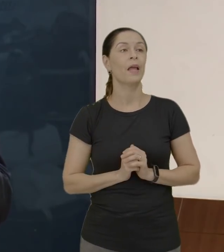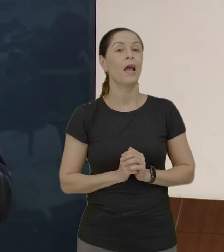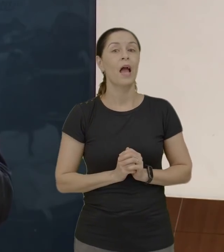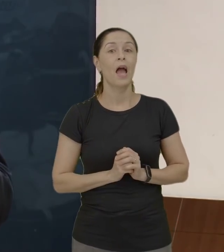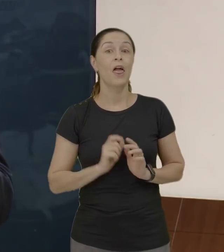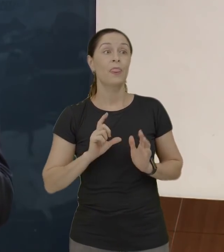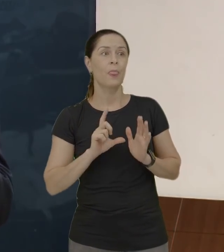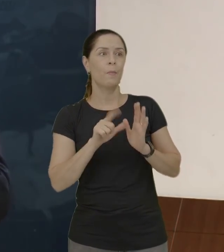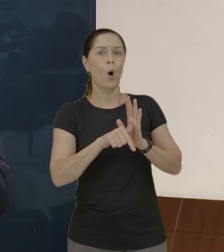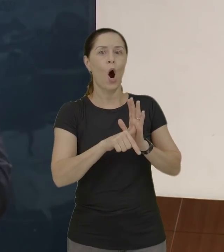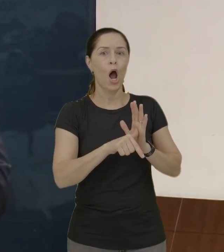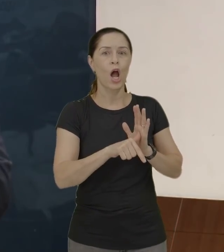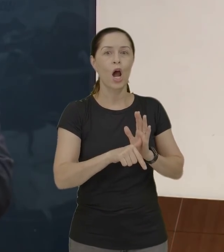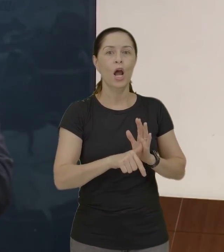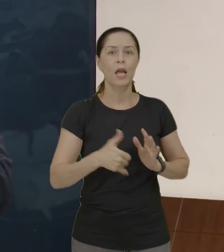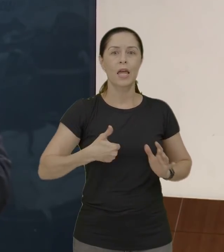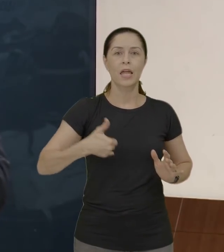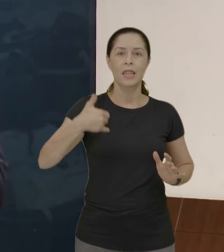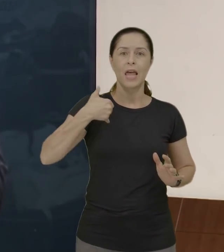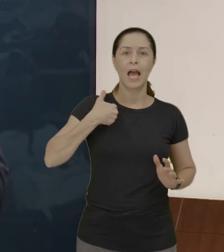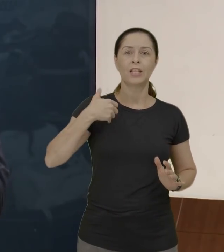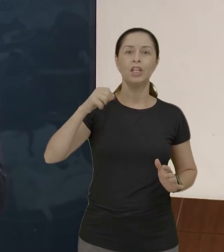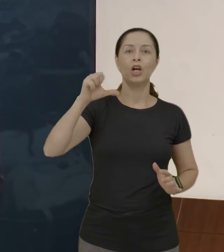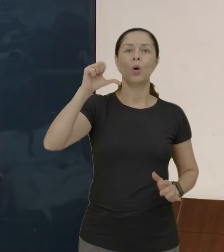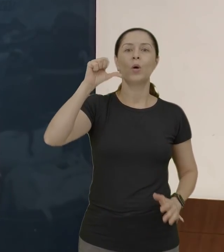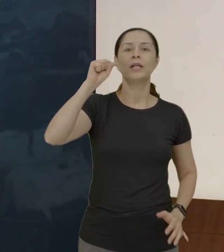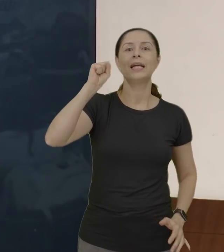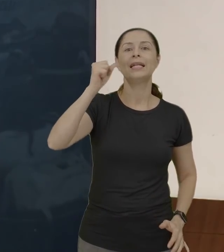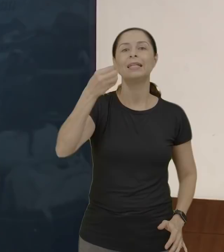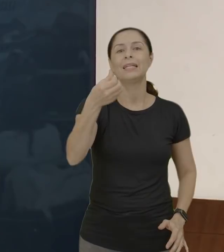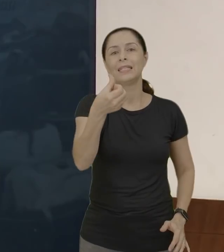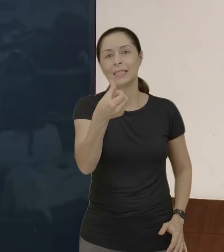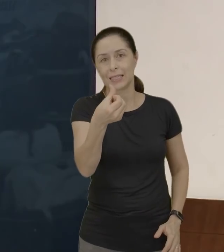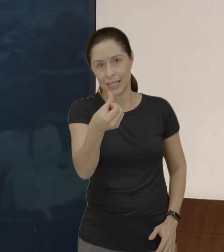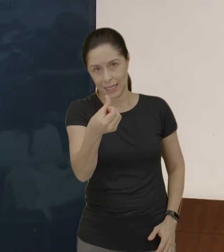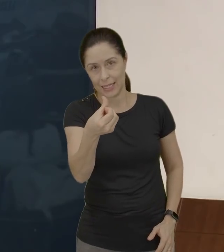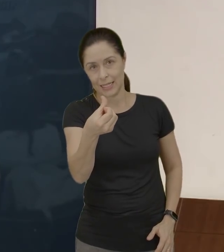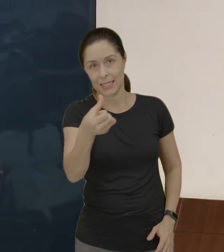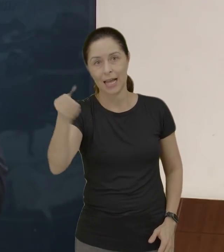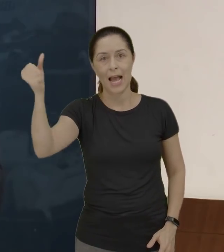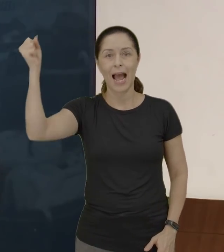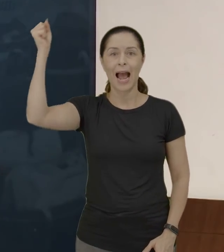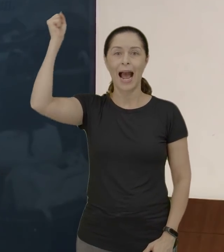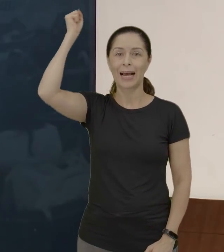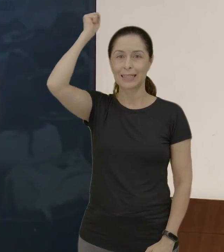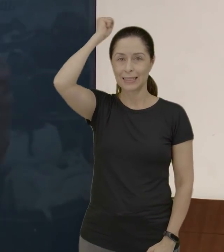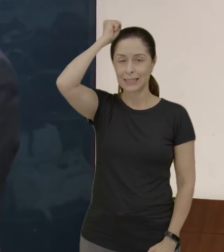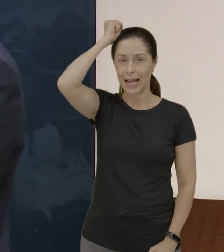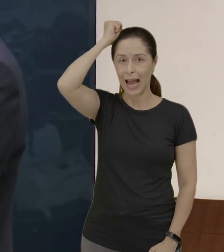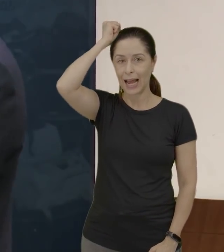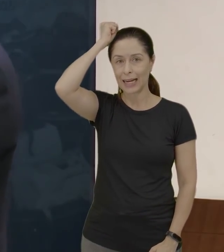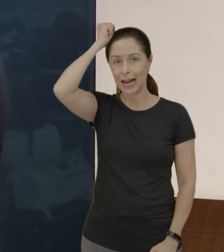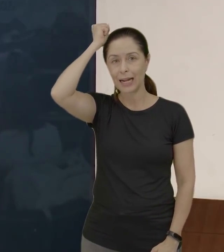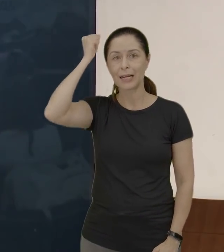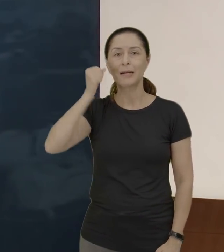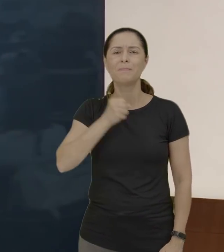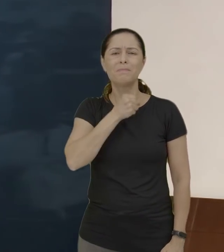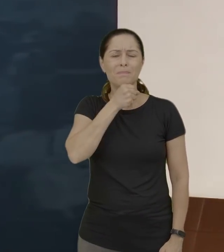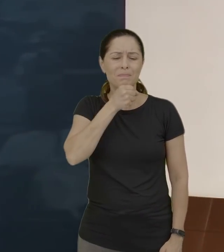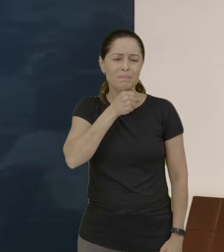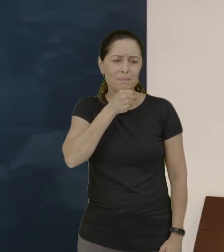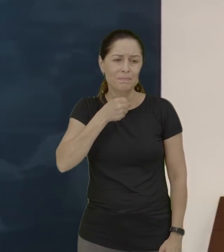86 anos, aliás, 85 anos, a Sara, que era estéril, achando que não ia ter mais jeito de ser mãe